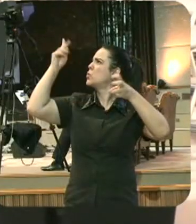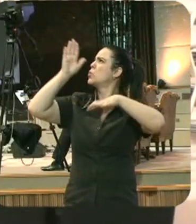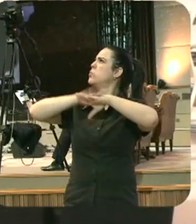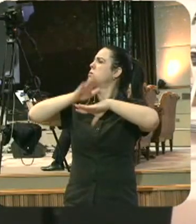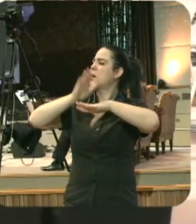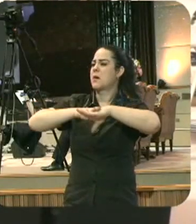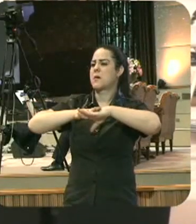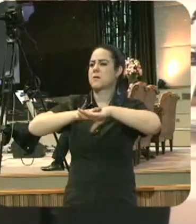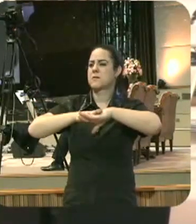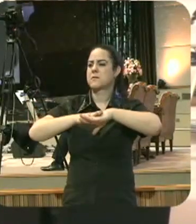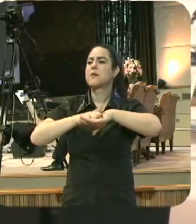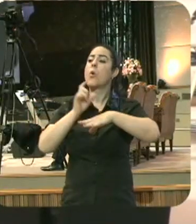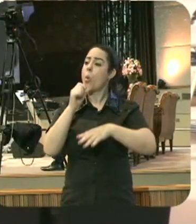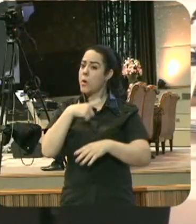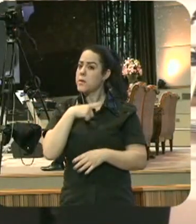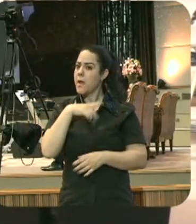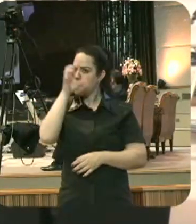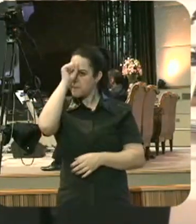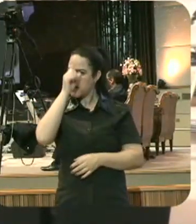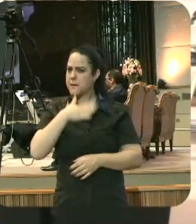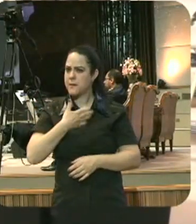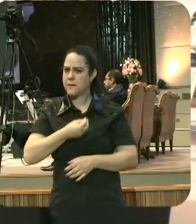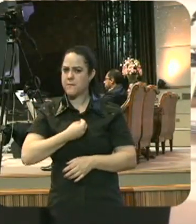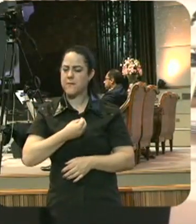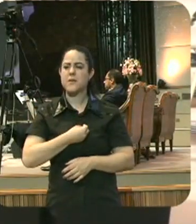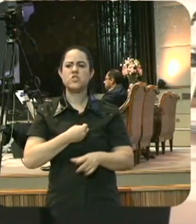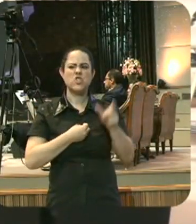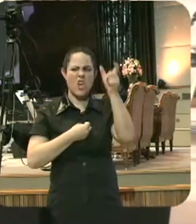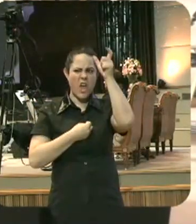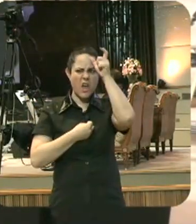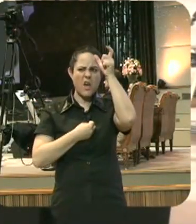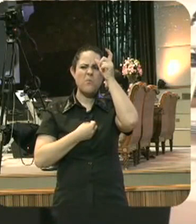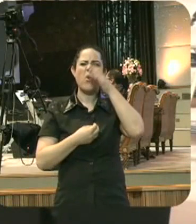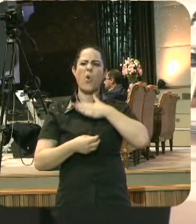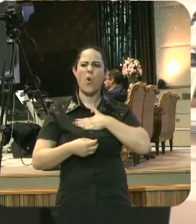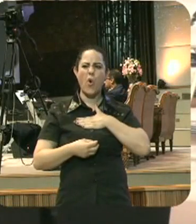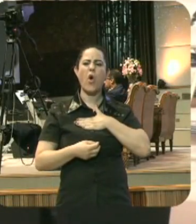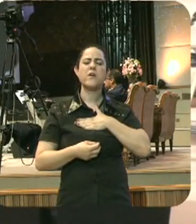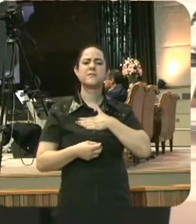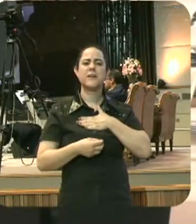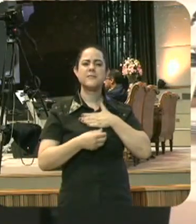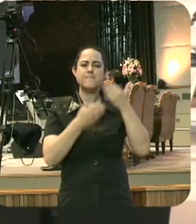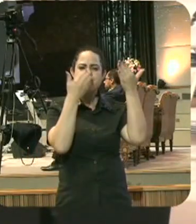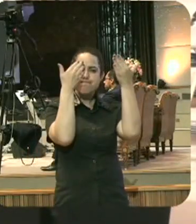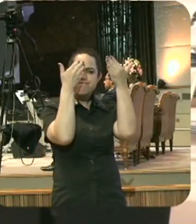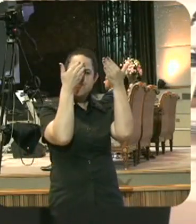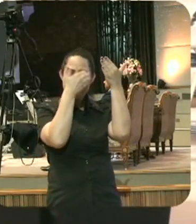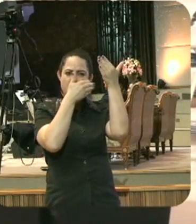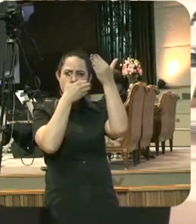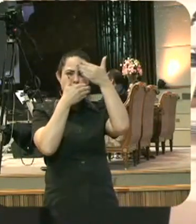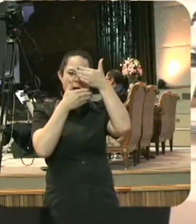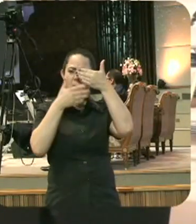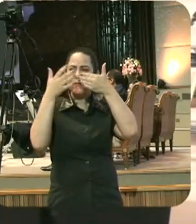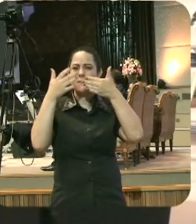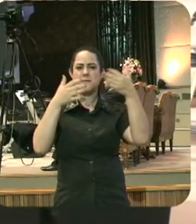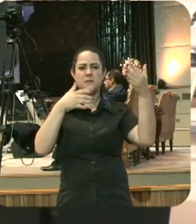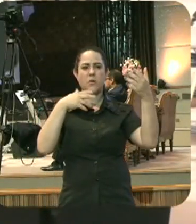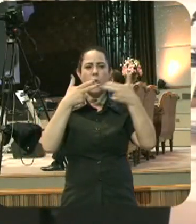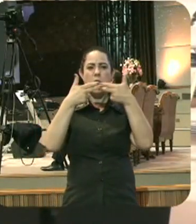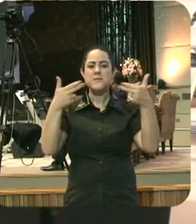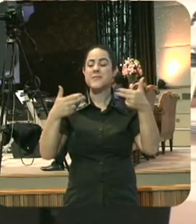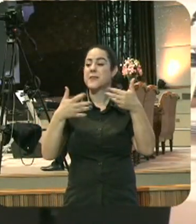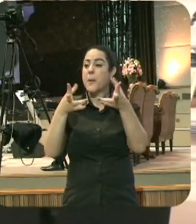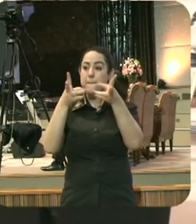Uma das coisas que eu tenho aprendido na minha vida é que o inimigo gosta de colocar vendas para que nós não enxerguemos